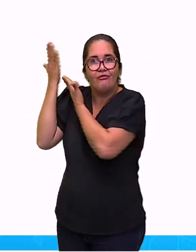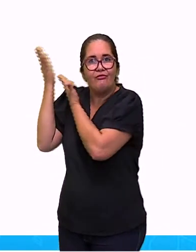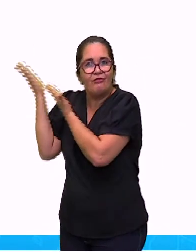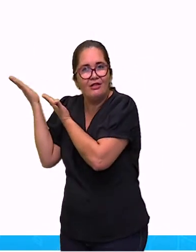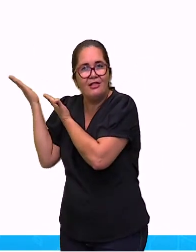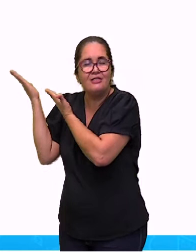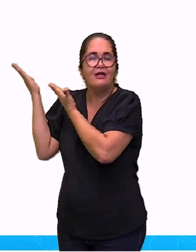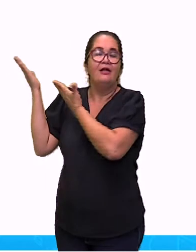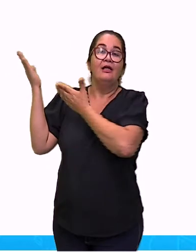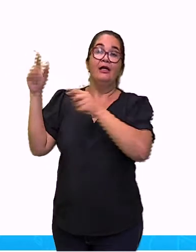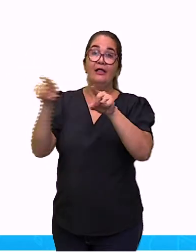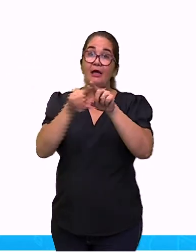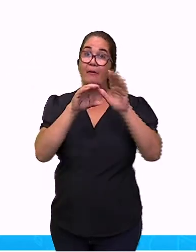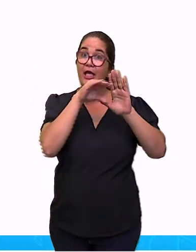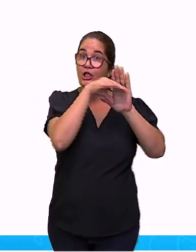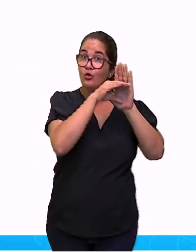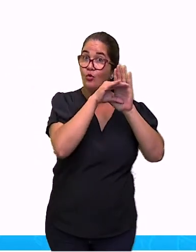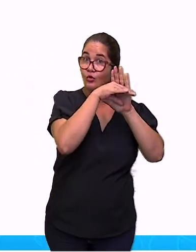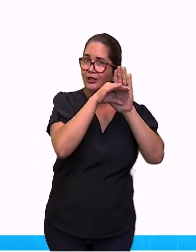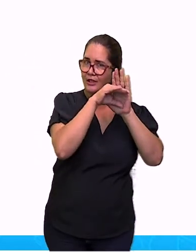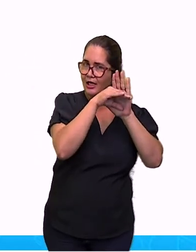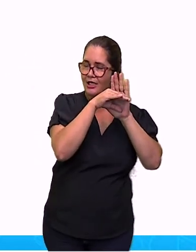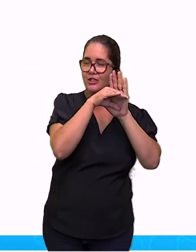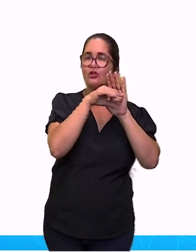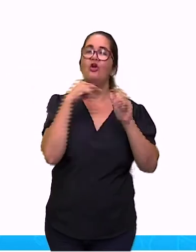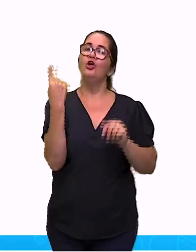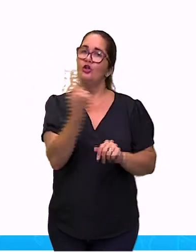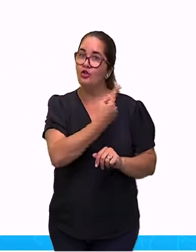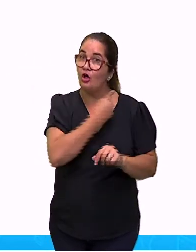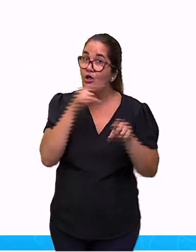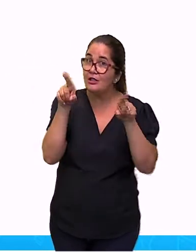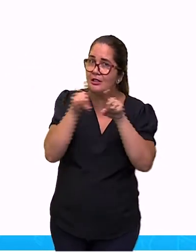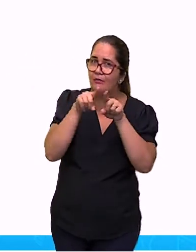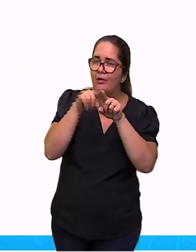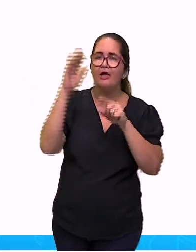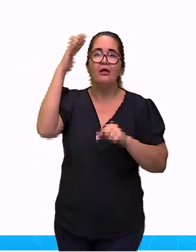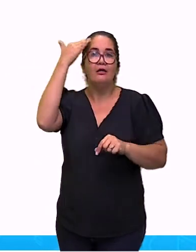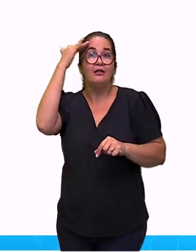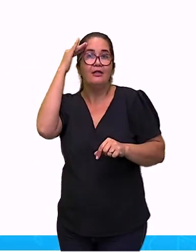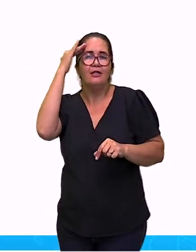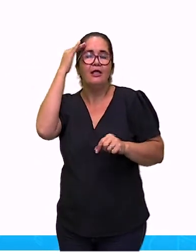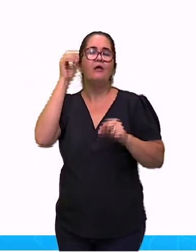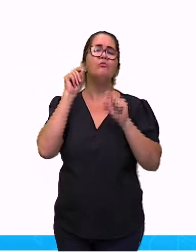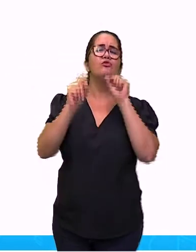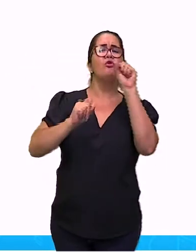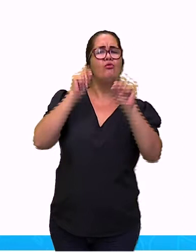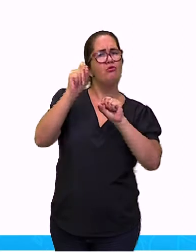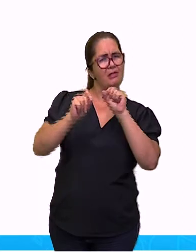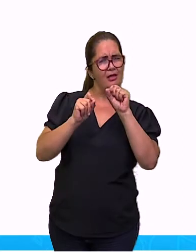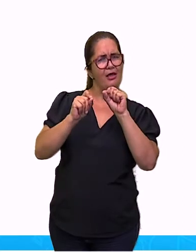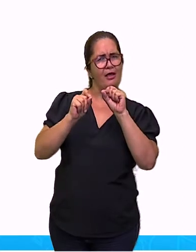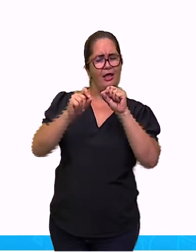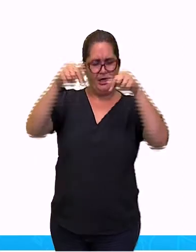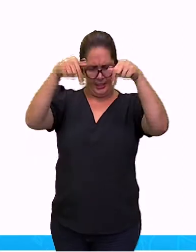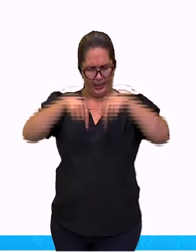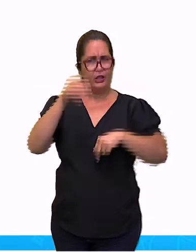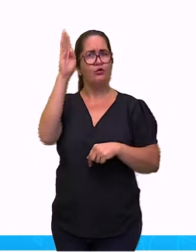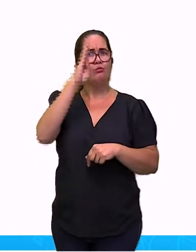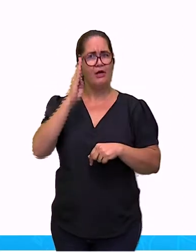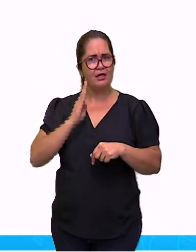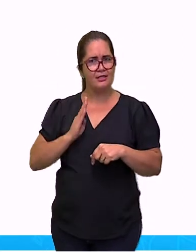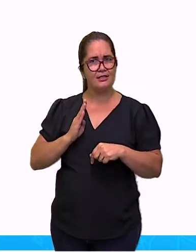gente destacar que as obras desse gênero geralmente tinham como técnicas, mais uma vez falando aqui no Brasil não fugiu essa